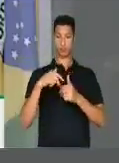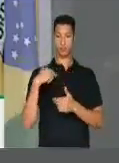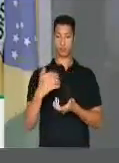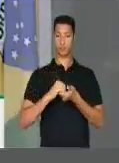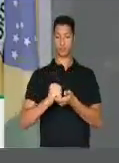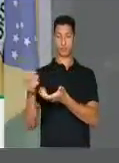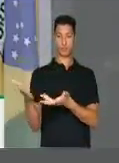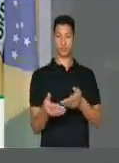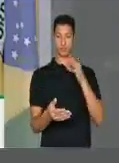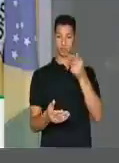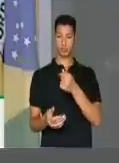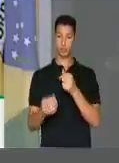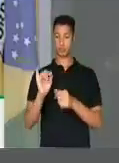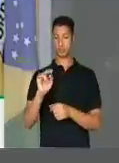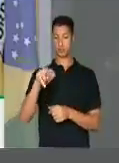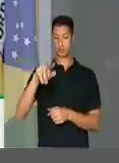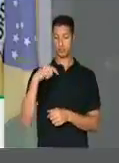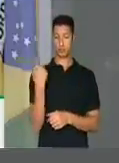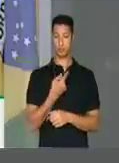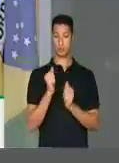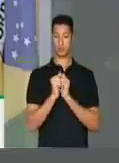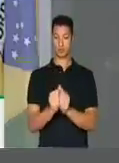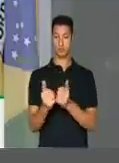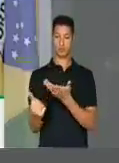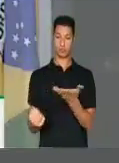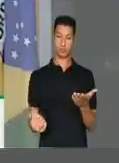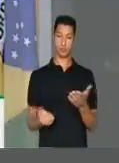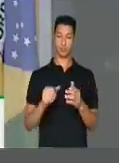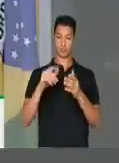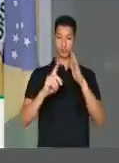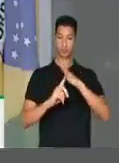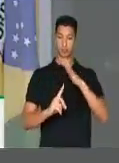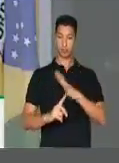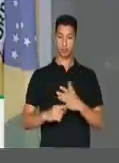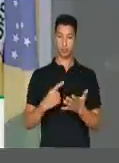quero convidar a todos a estarem em Iúna com a gente nesse final de semana na Feira de Negócios.